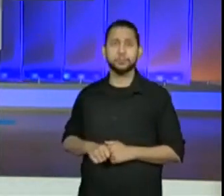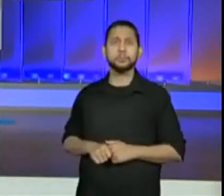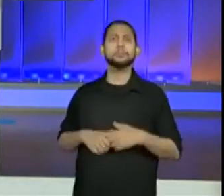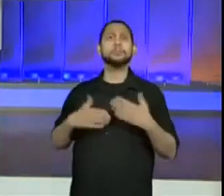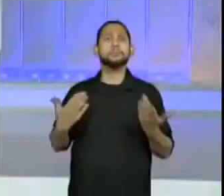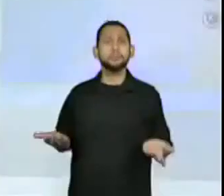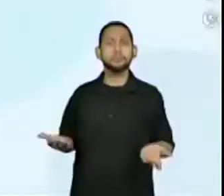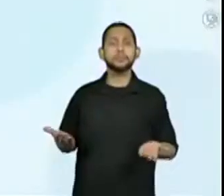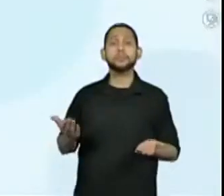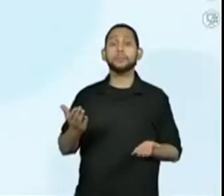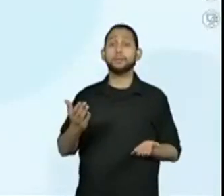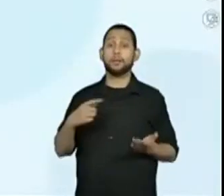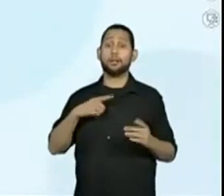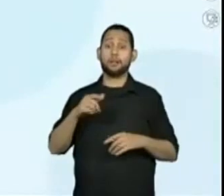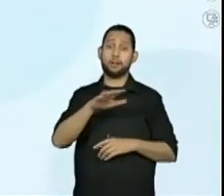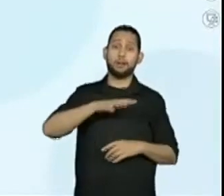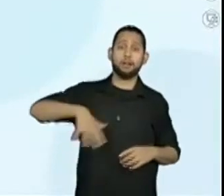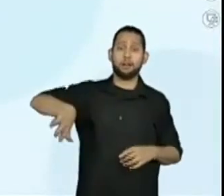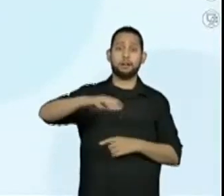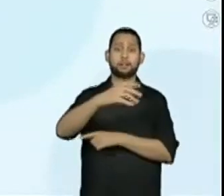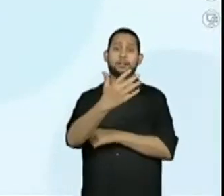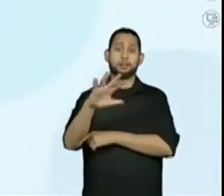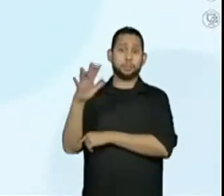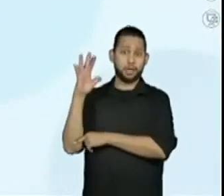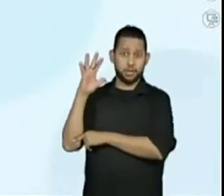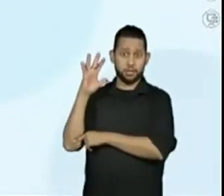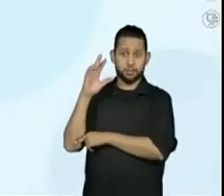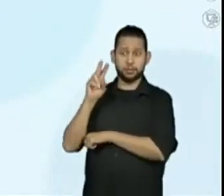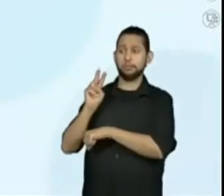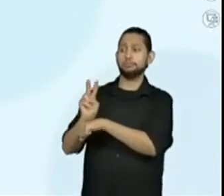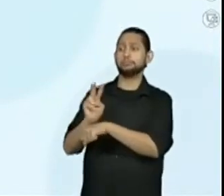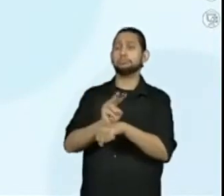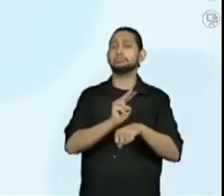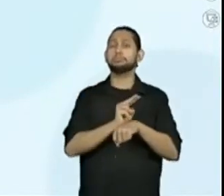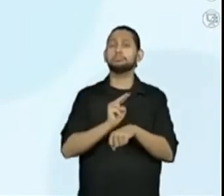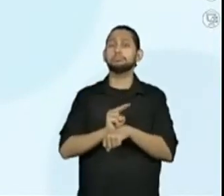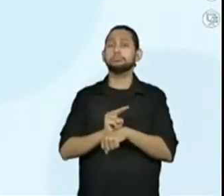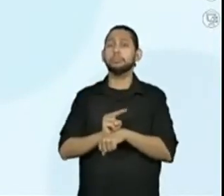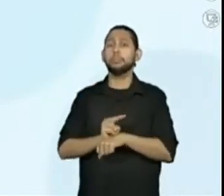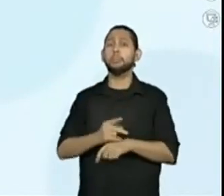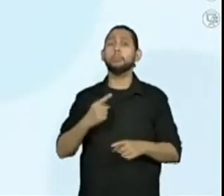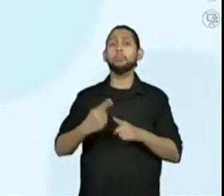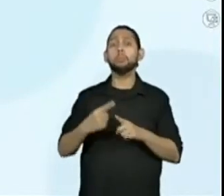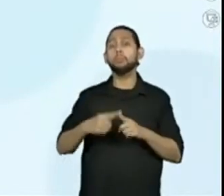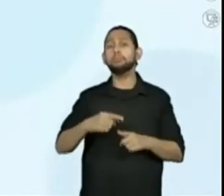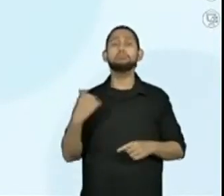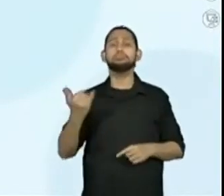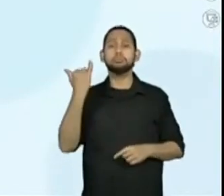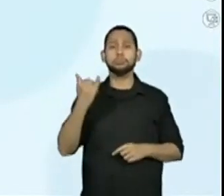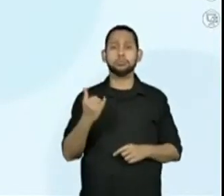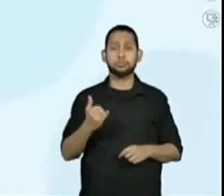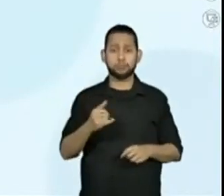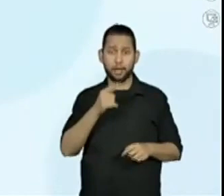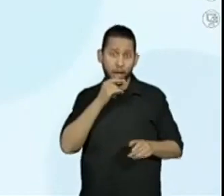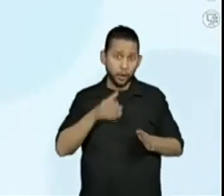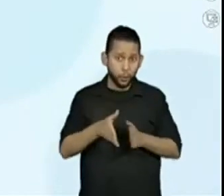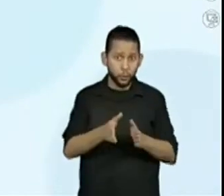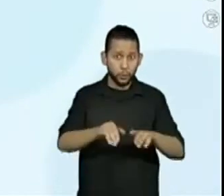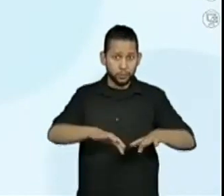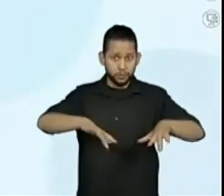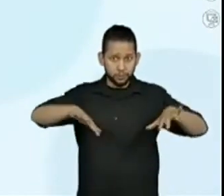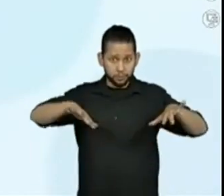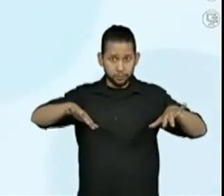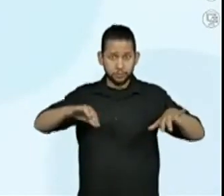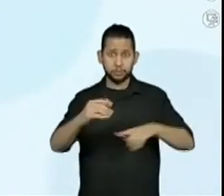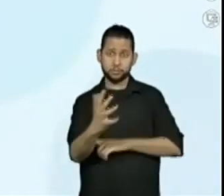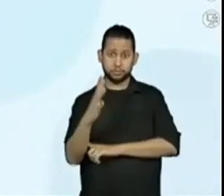Qual é a importância ambiental das reservas legais e das matas ciliares? Olha, até aqui